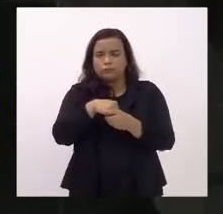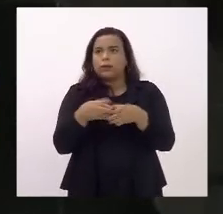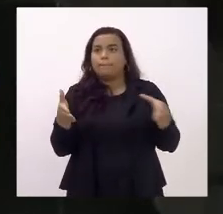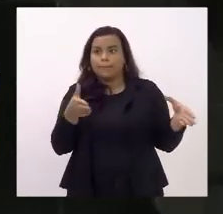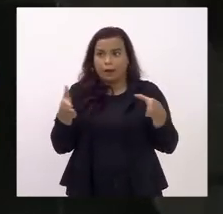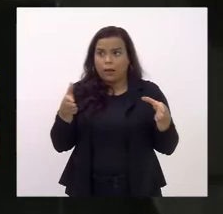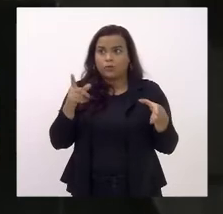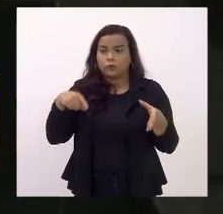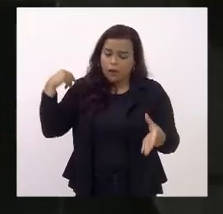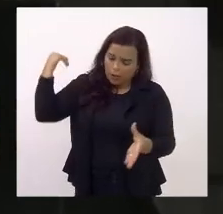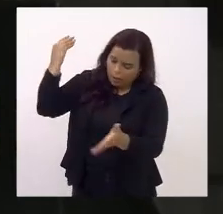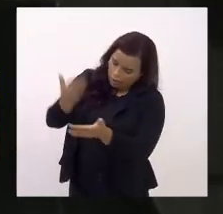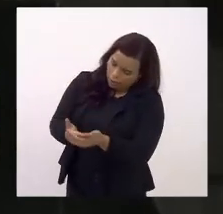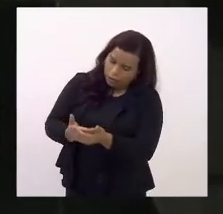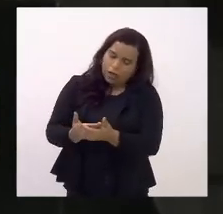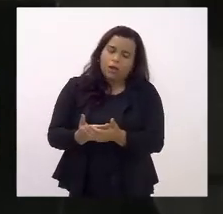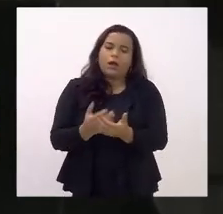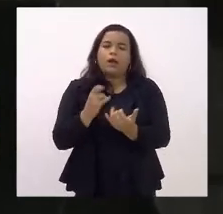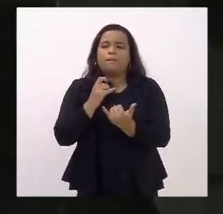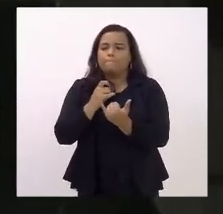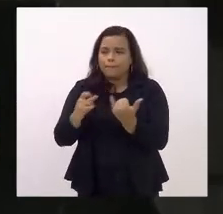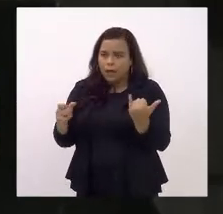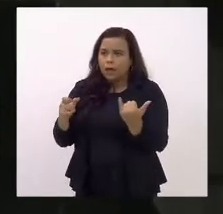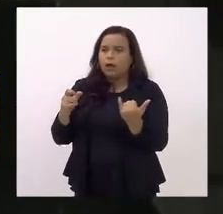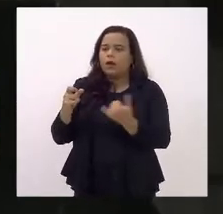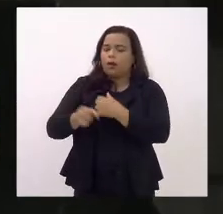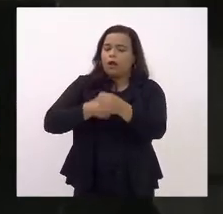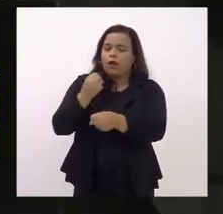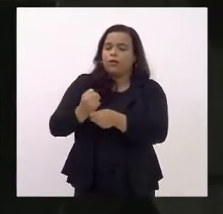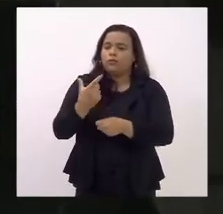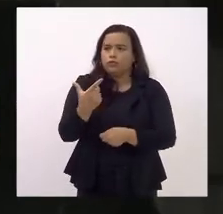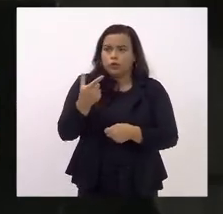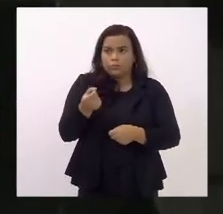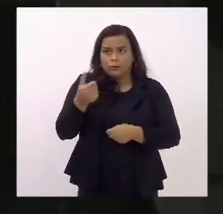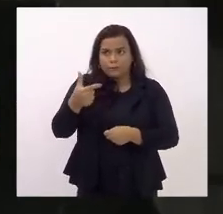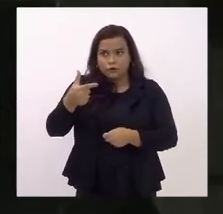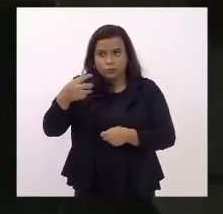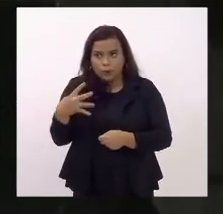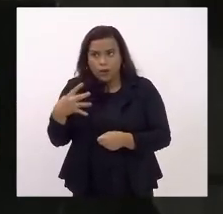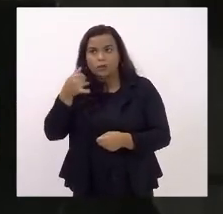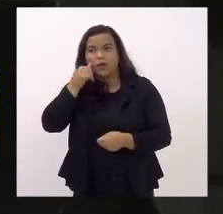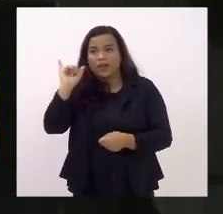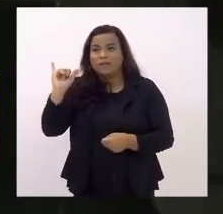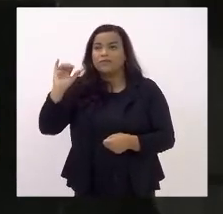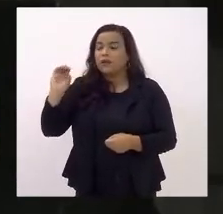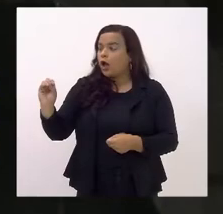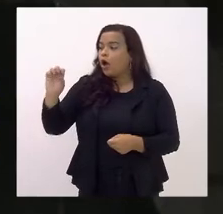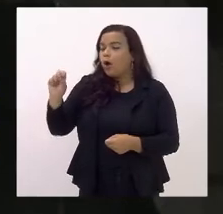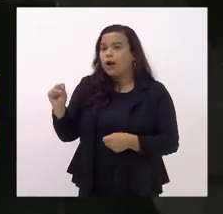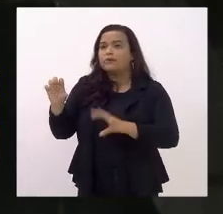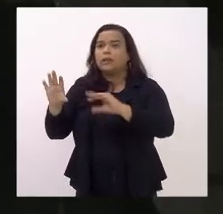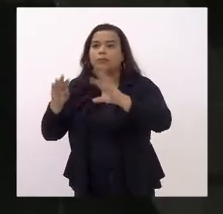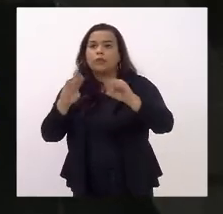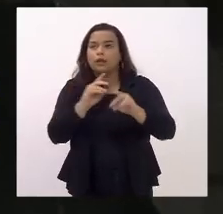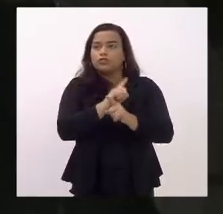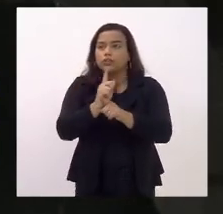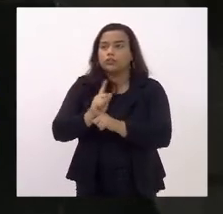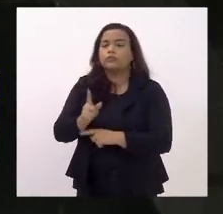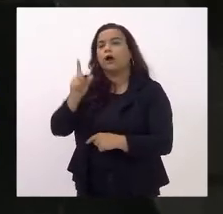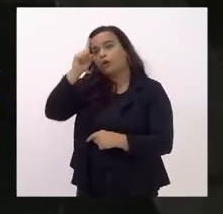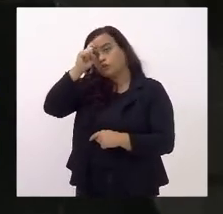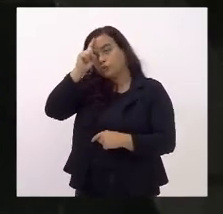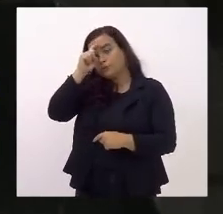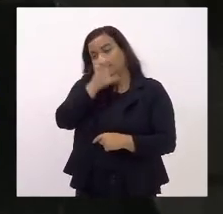meados de 2024, para que, afinal de contas, não haja interveniência de OSs na gestão de hospitais estaduais. Até porque